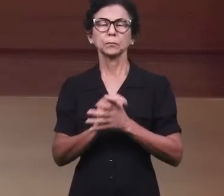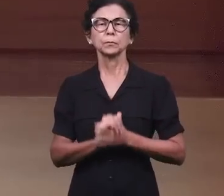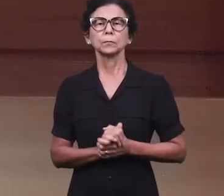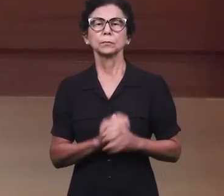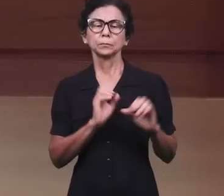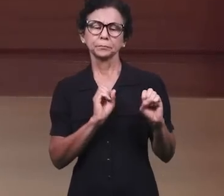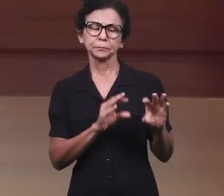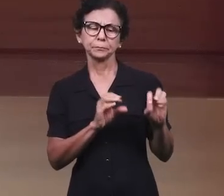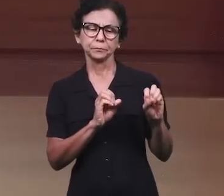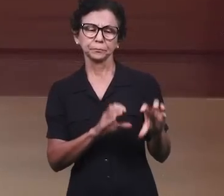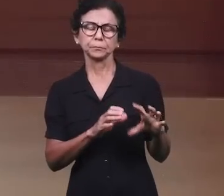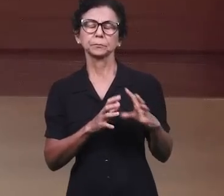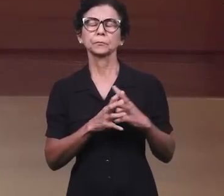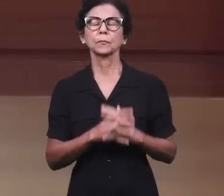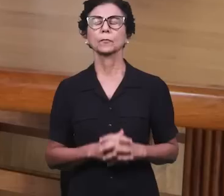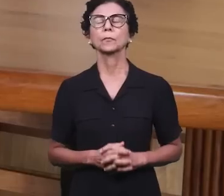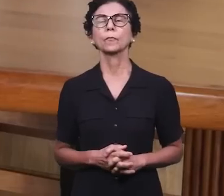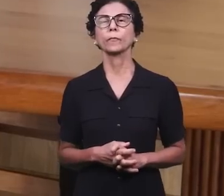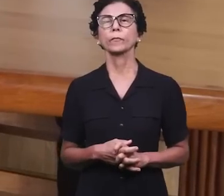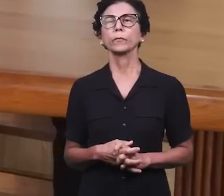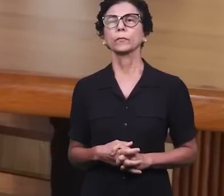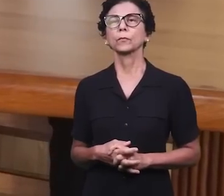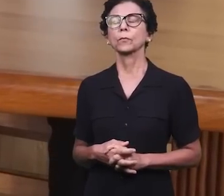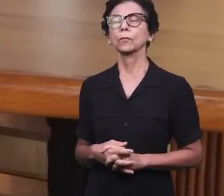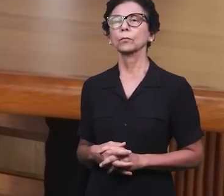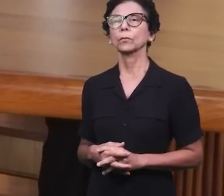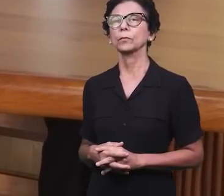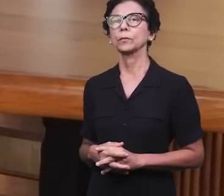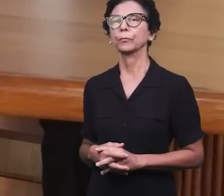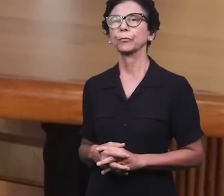para nós. Pastor Silvio.